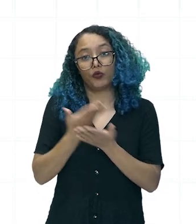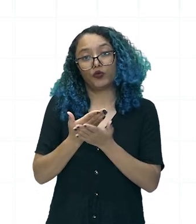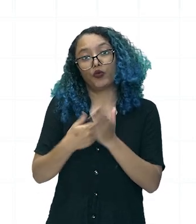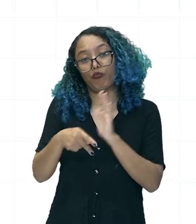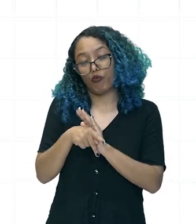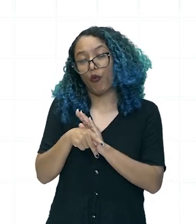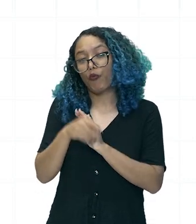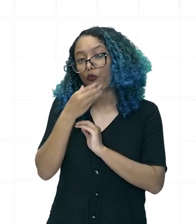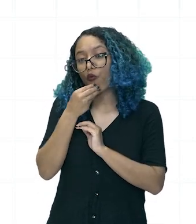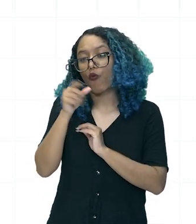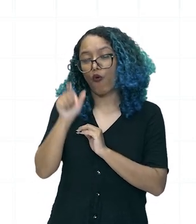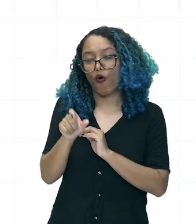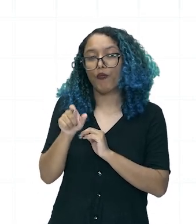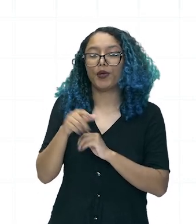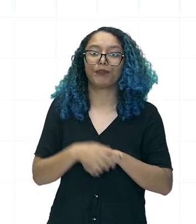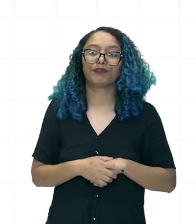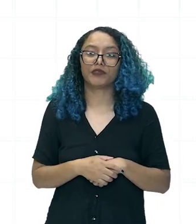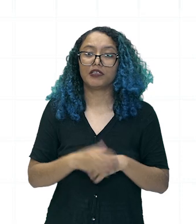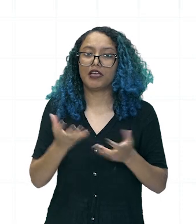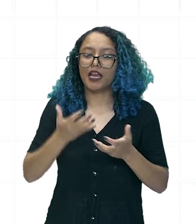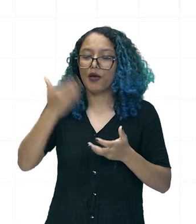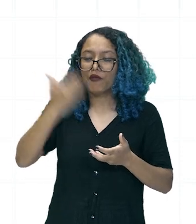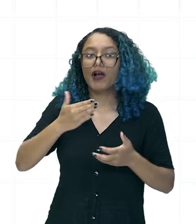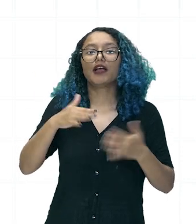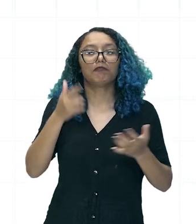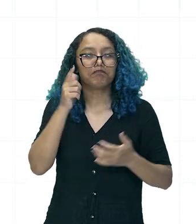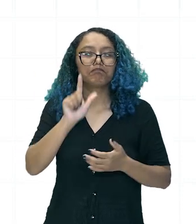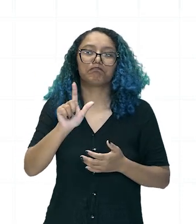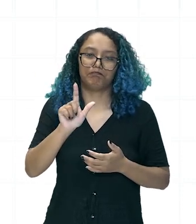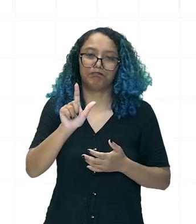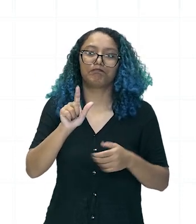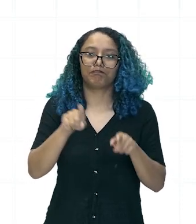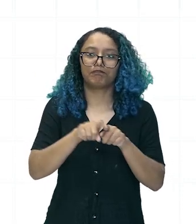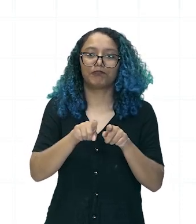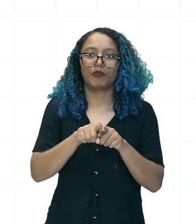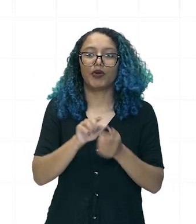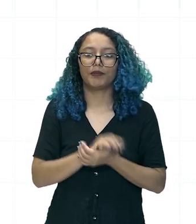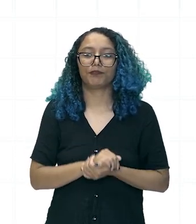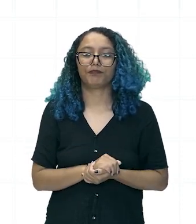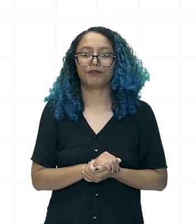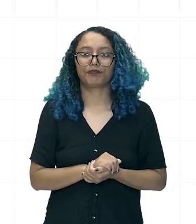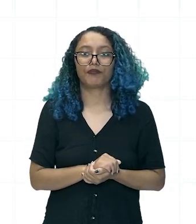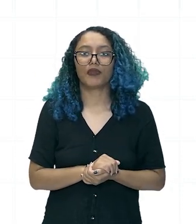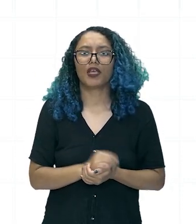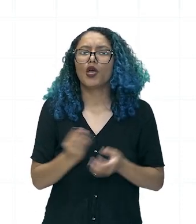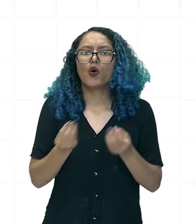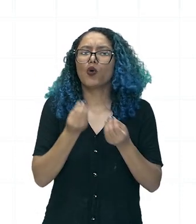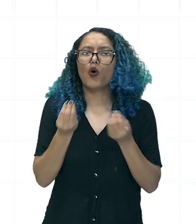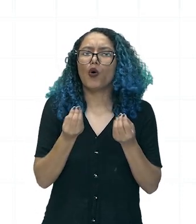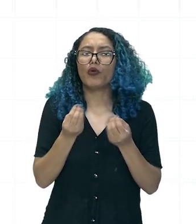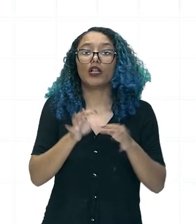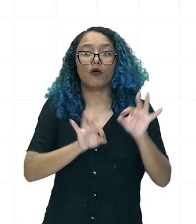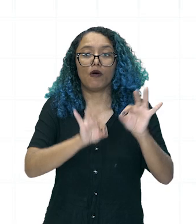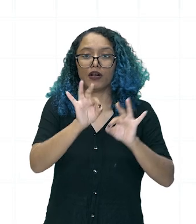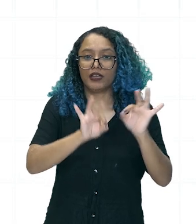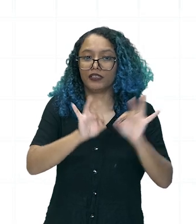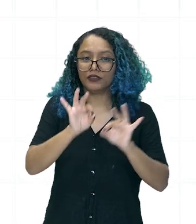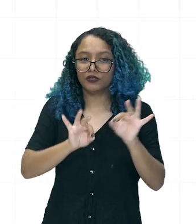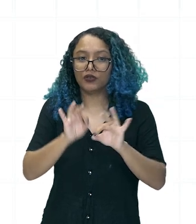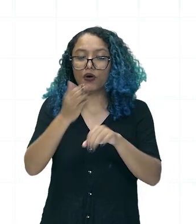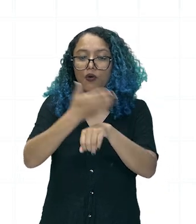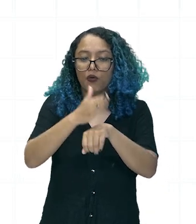que se originou lá, mas em algum momento chegou no Brasil. E foi exatamente em 1980. Só